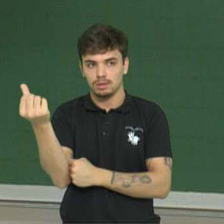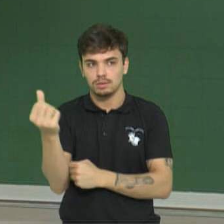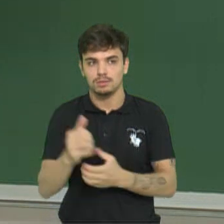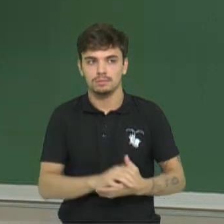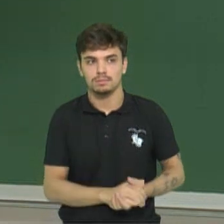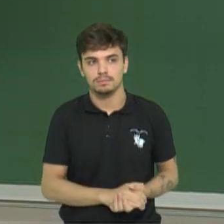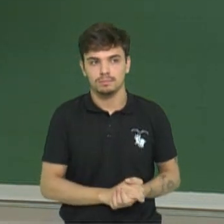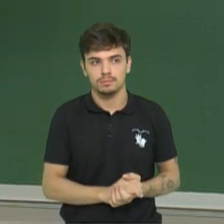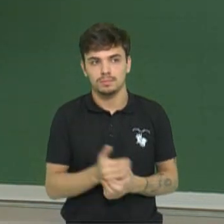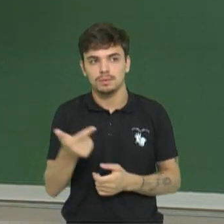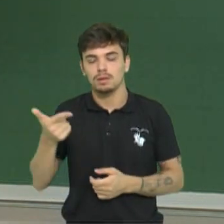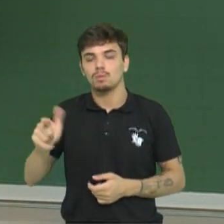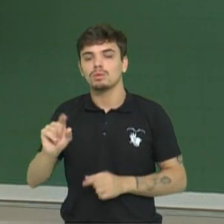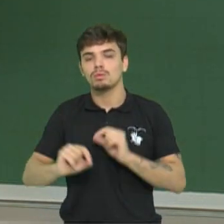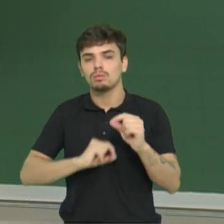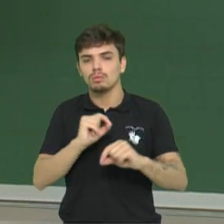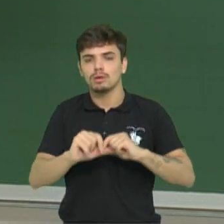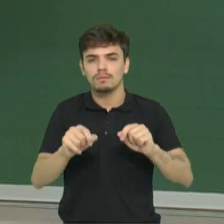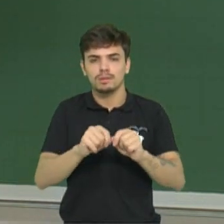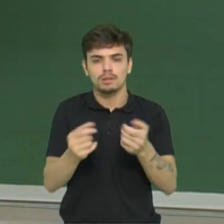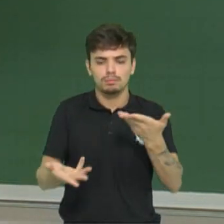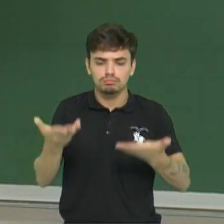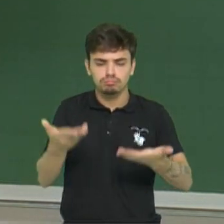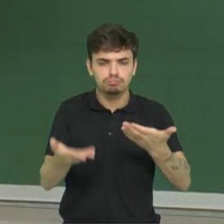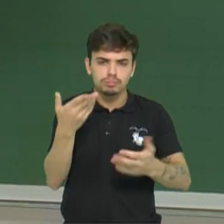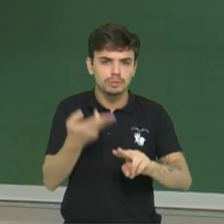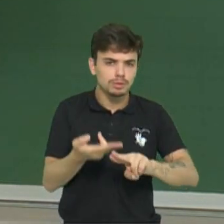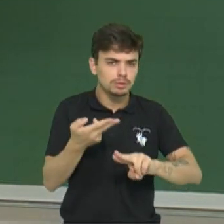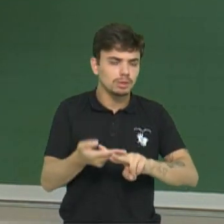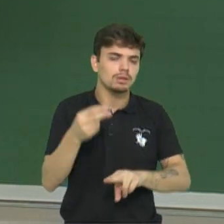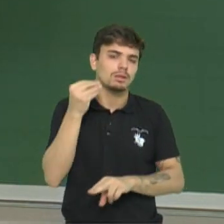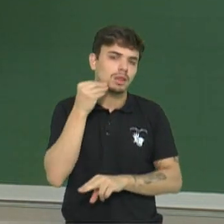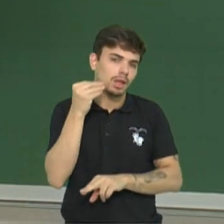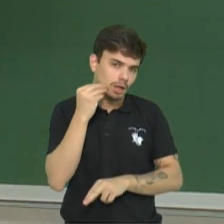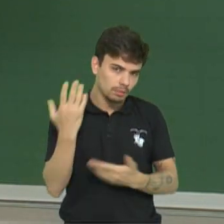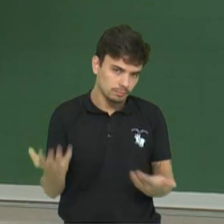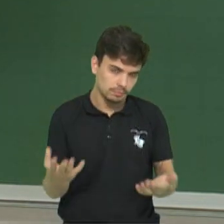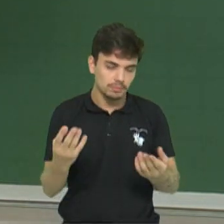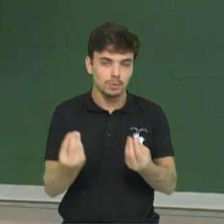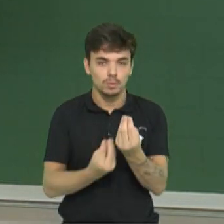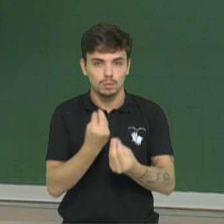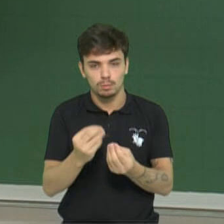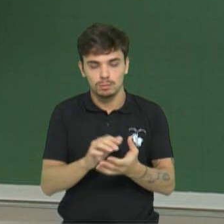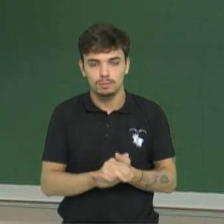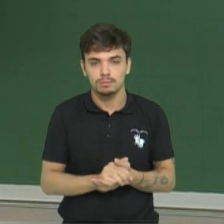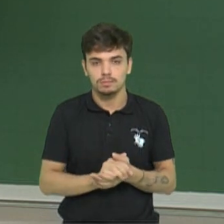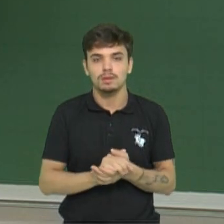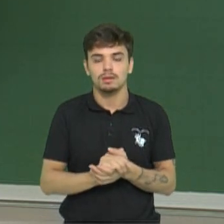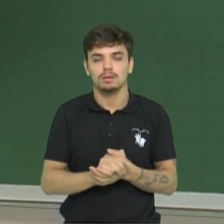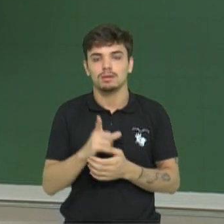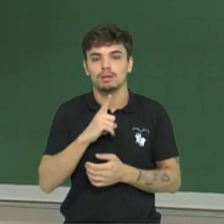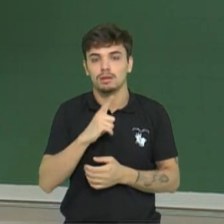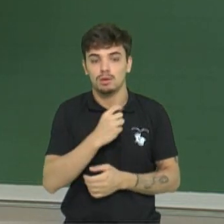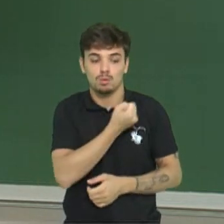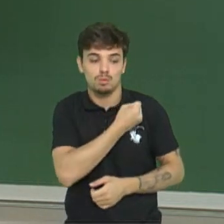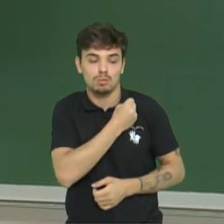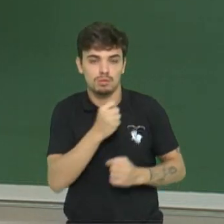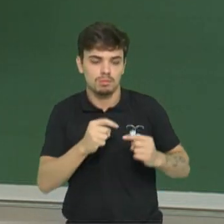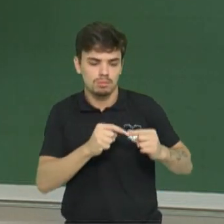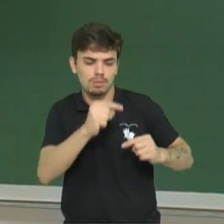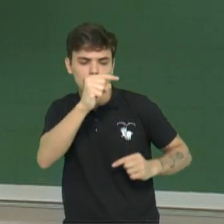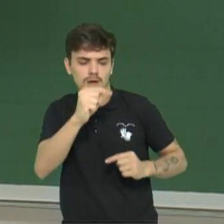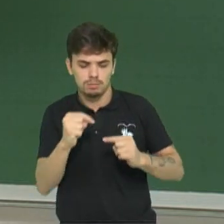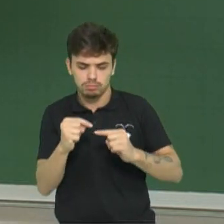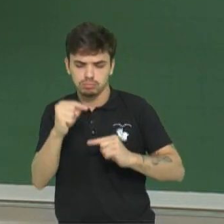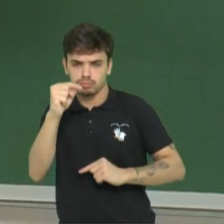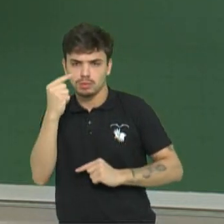próxima etapa, então, é fazer o balanceamento por tentativas. E aí, ele acabou dando números mais altos e são